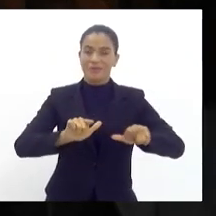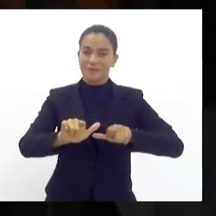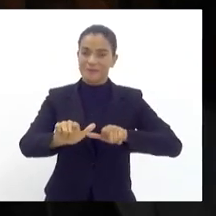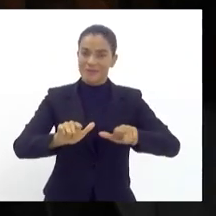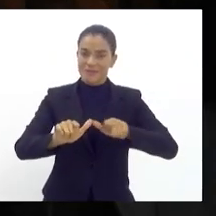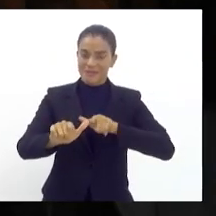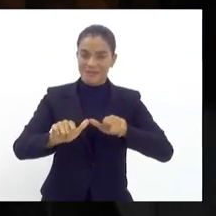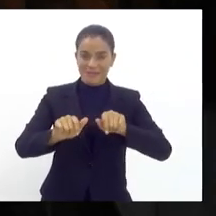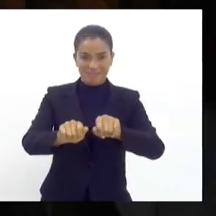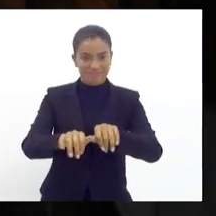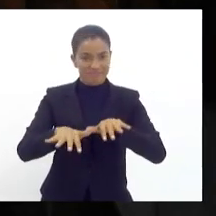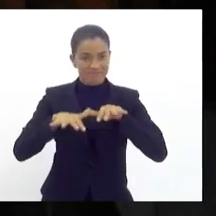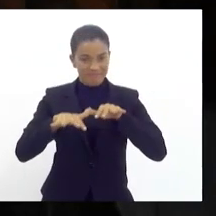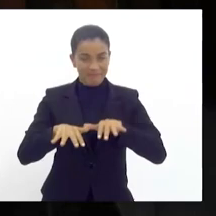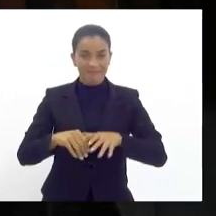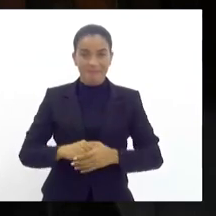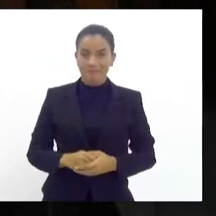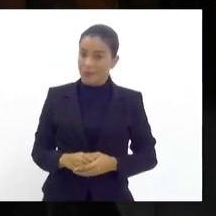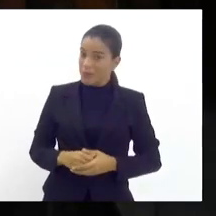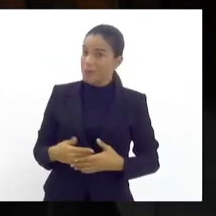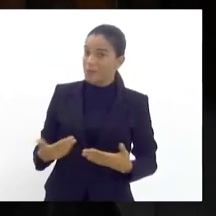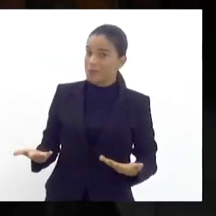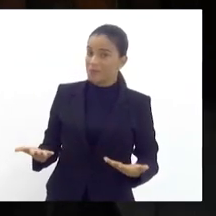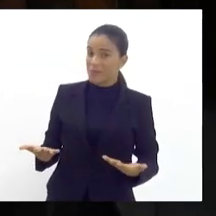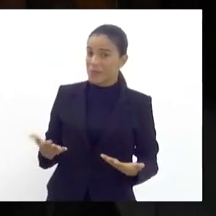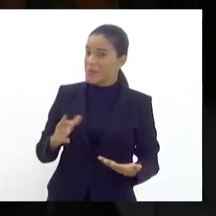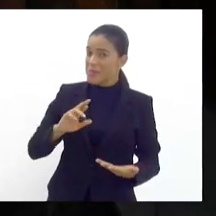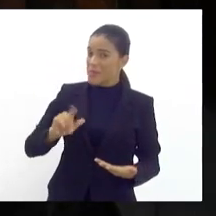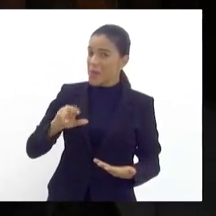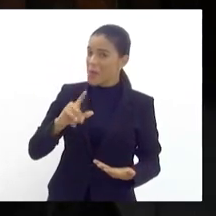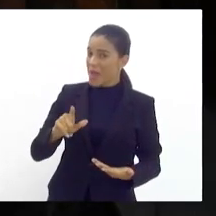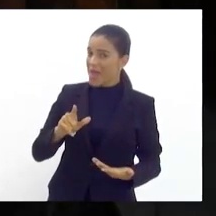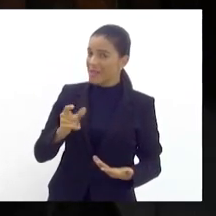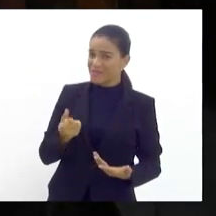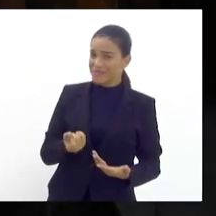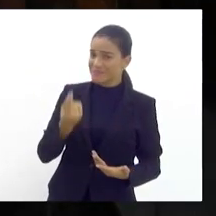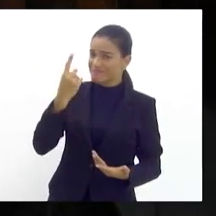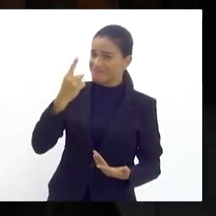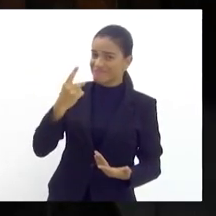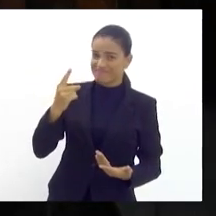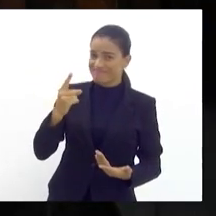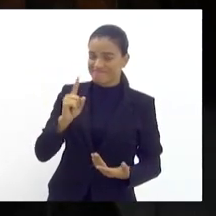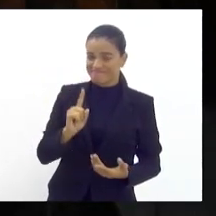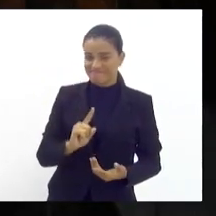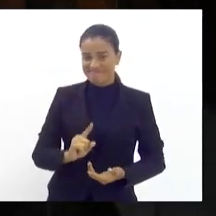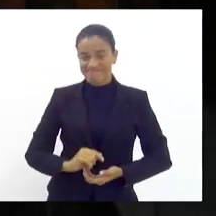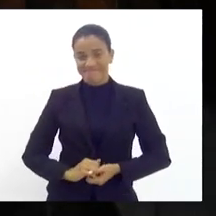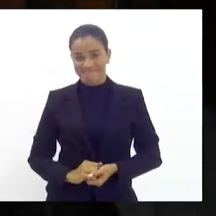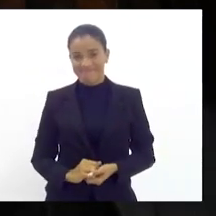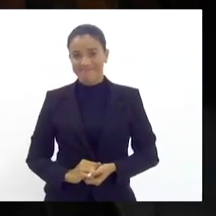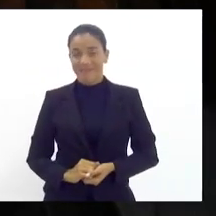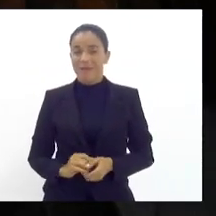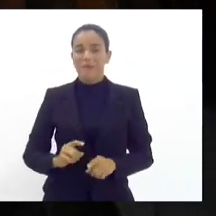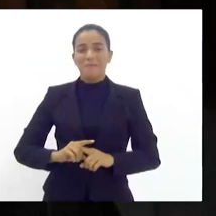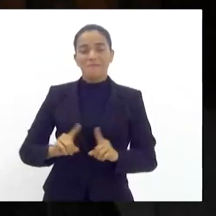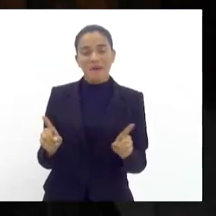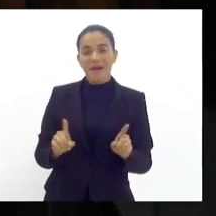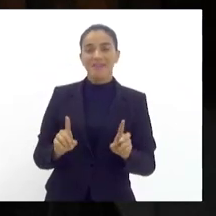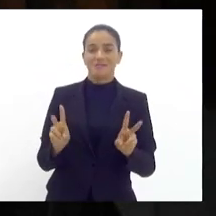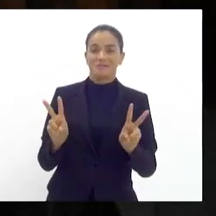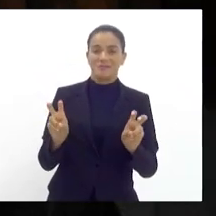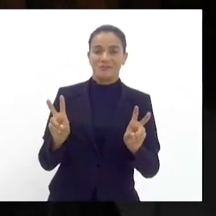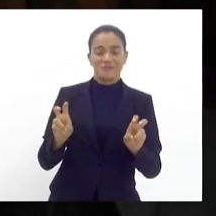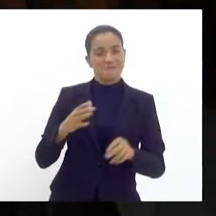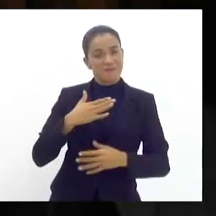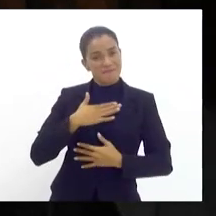Inicial algo que não é incomum não é incomum mas motivo para mim